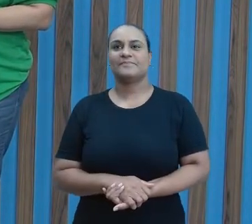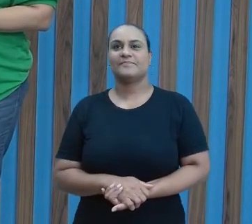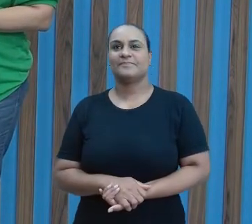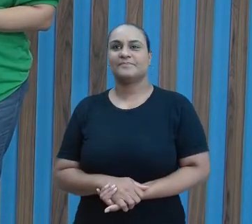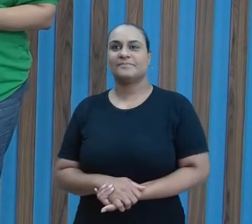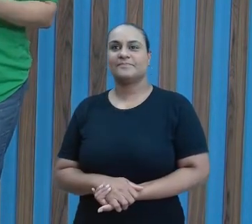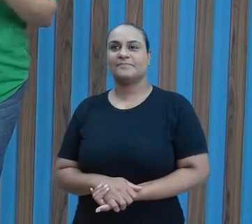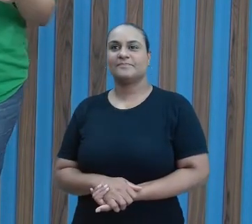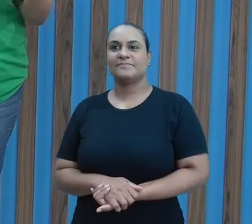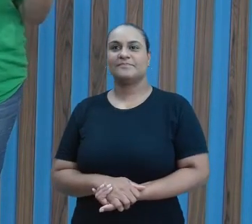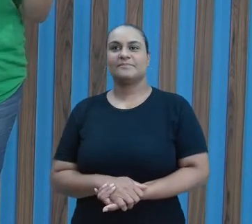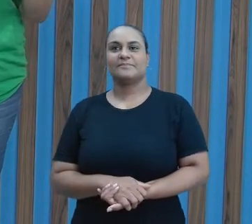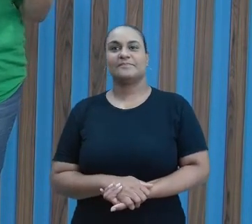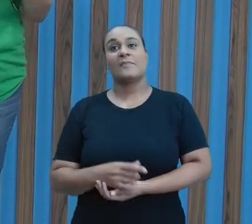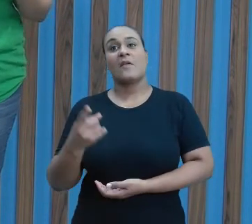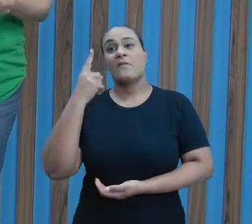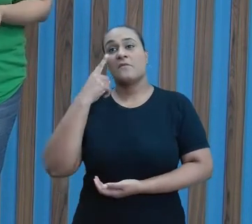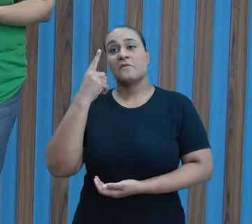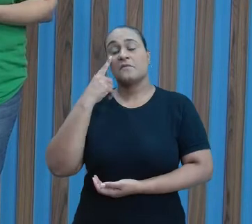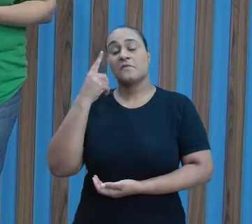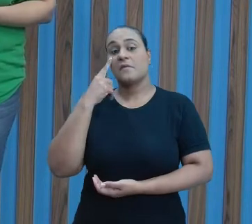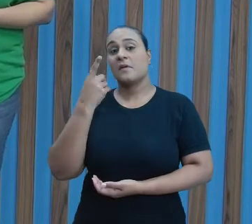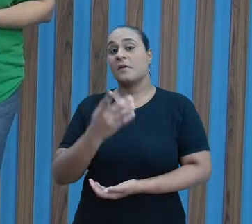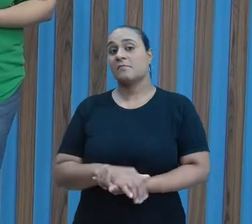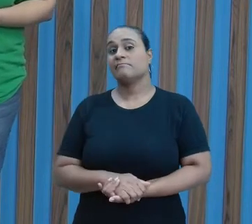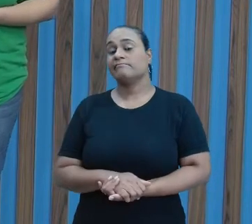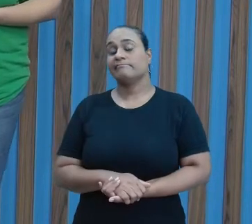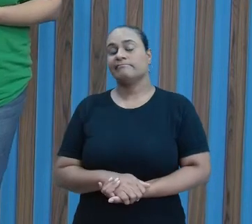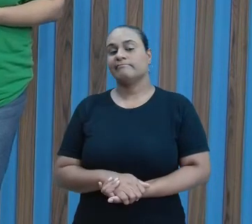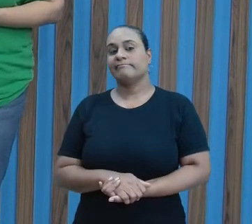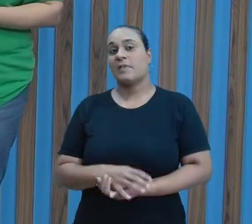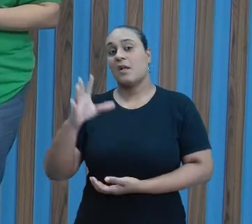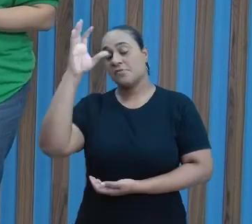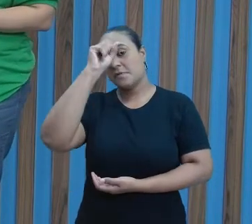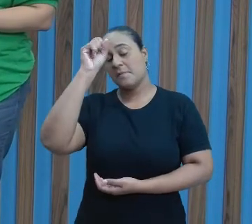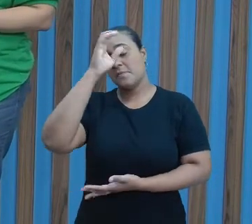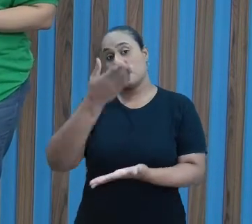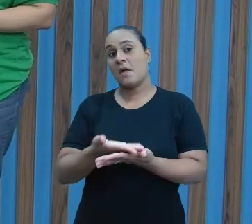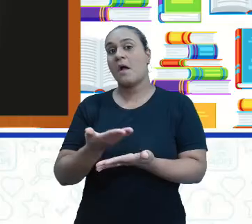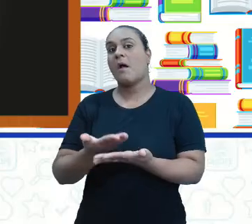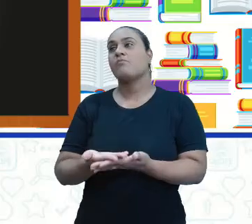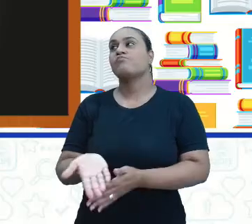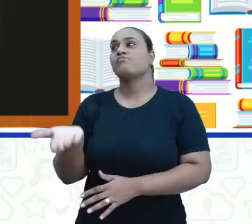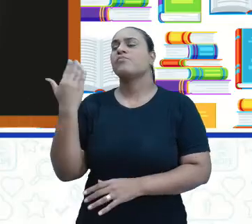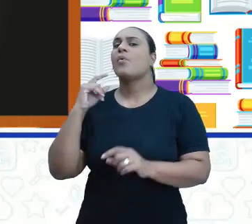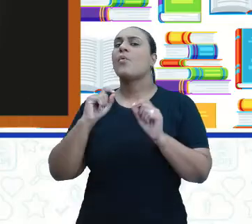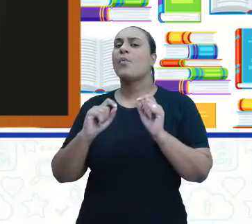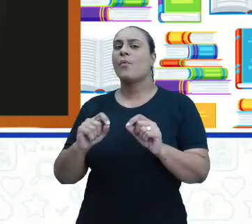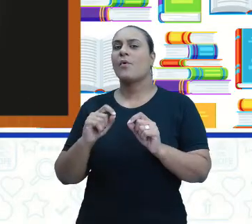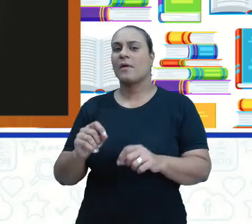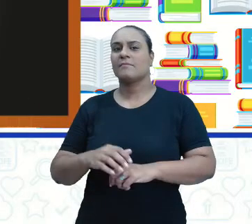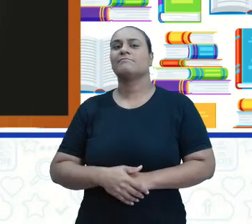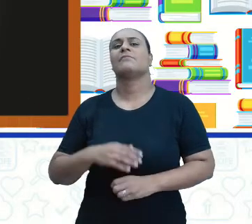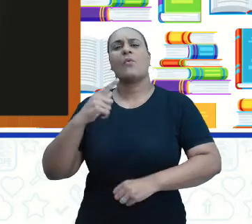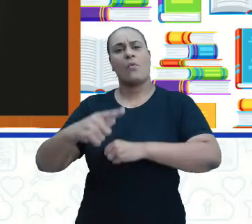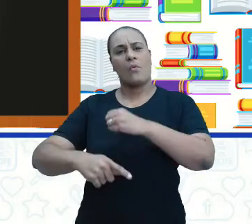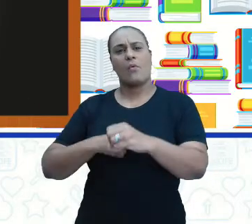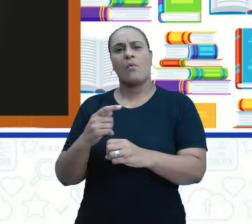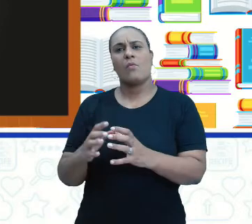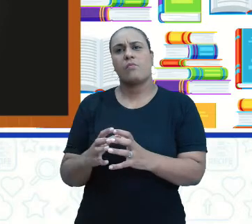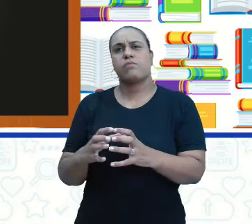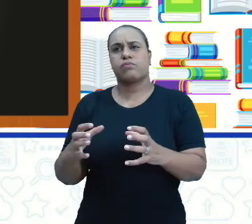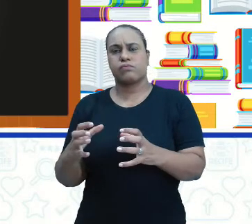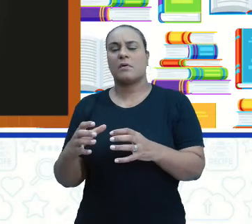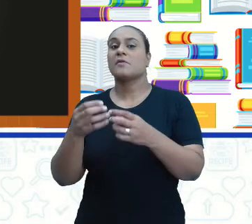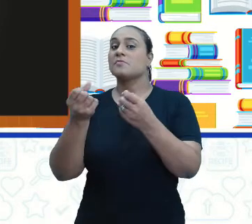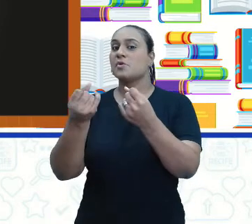começar aqui vendo o que foi que a gente aprendeu na aula passada, né? Elemento químico, a gente falou um pouquinho sobre ele